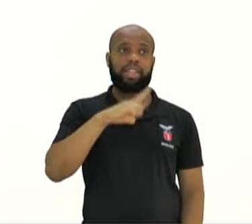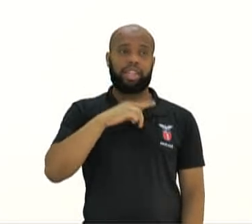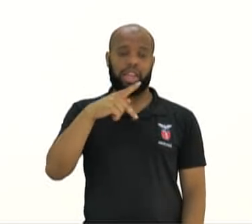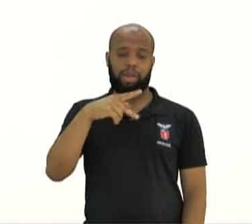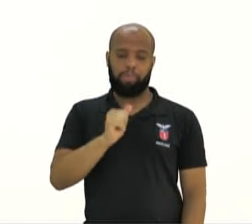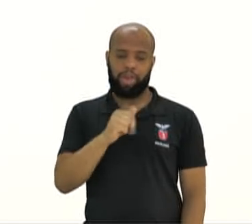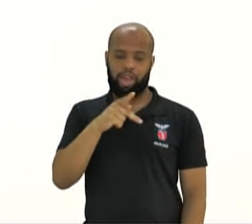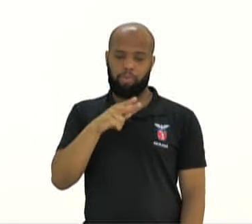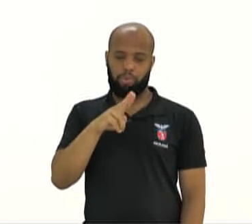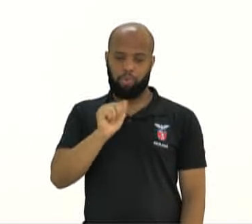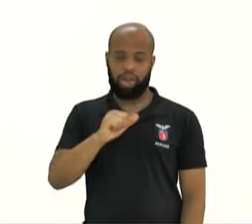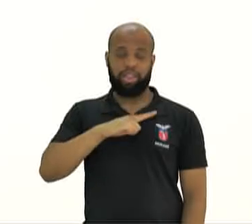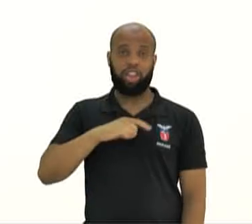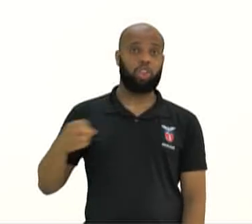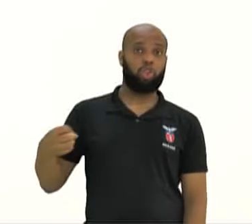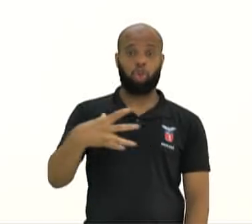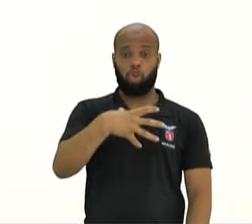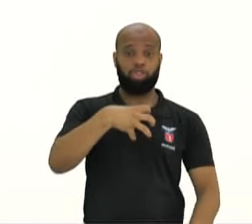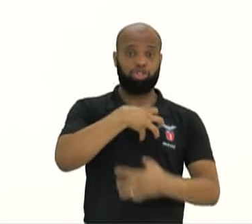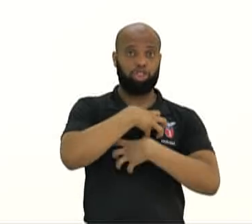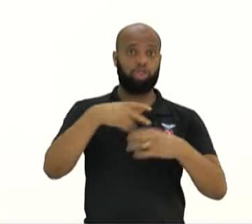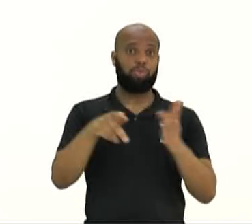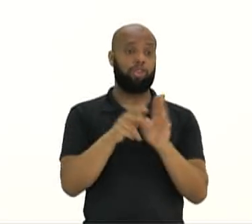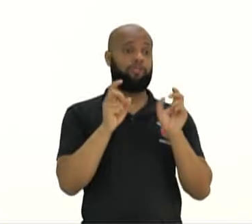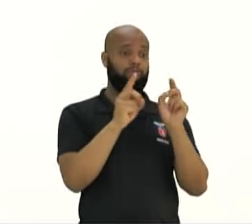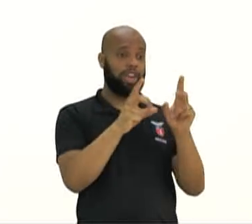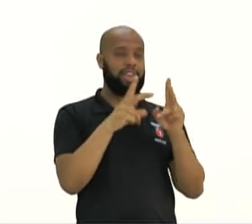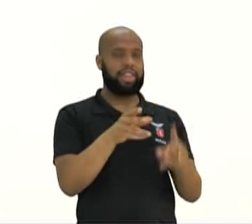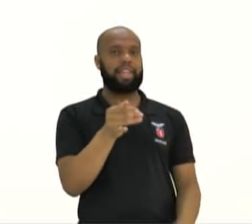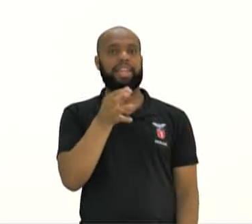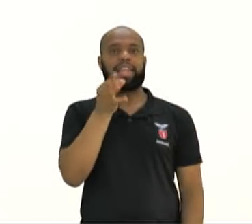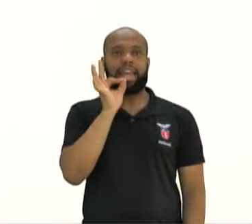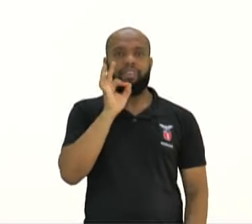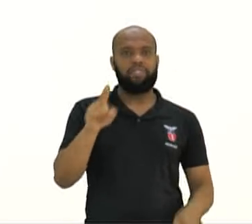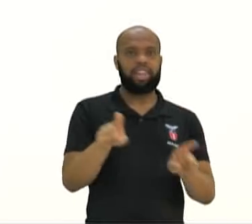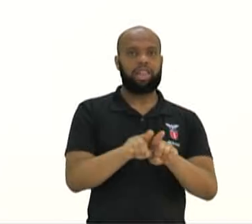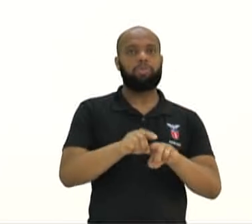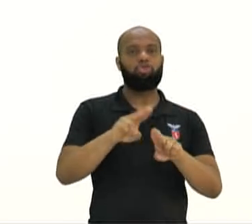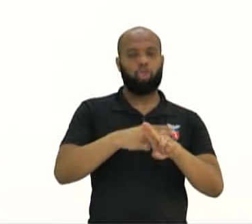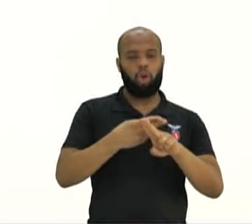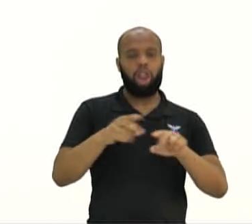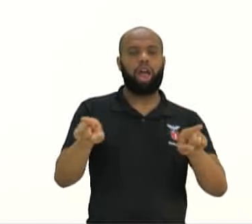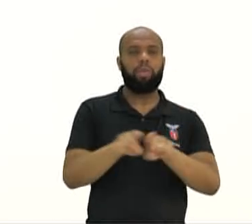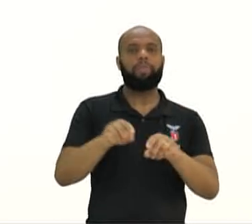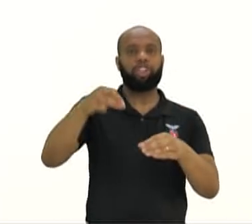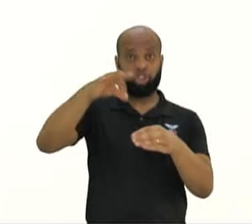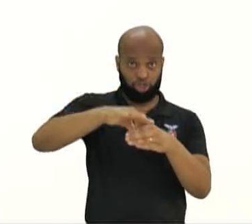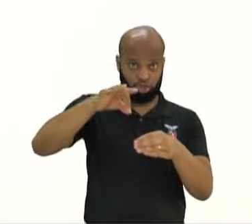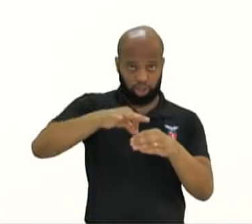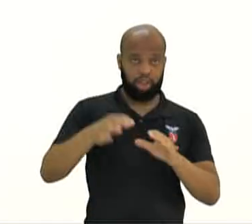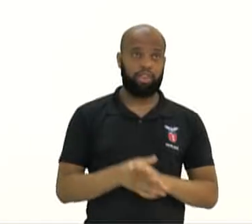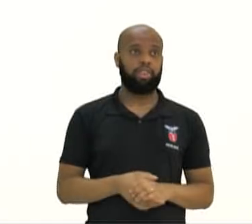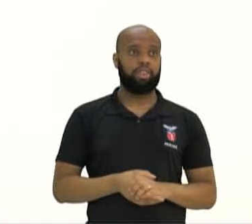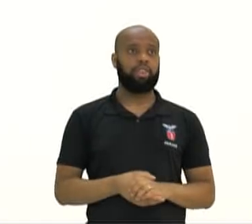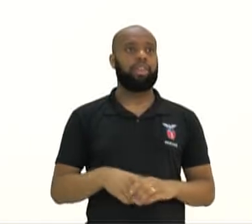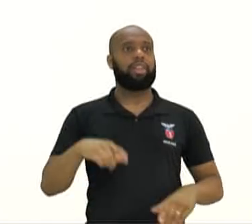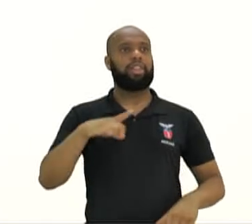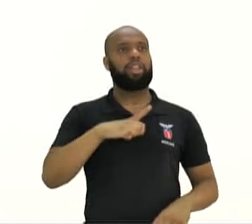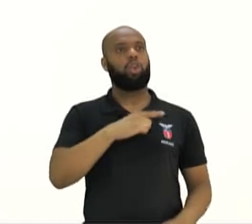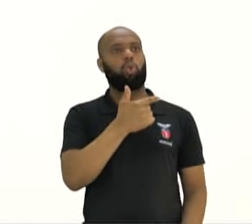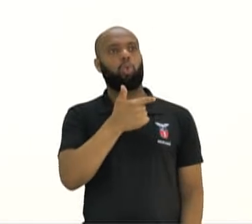já tem uma agricultura de exportação, com café, cacau e chá. Em menor grau, a ilha de